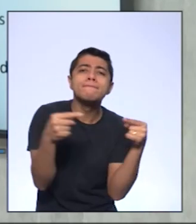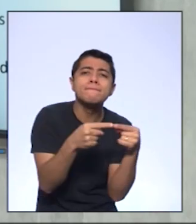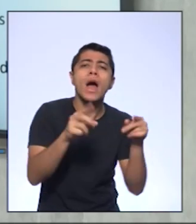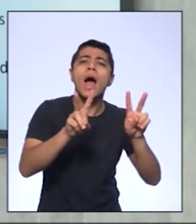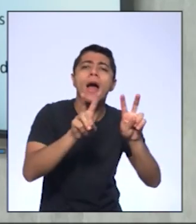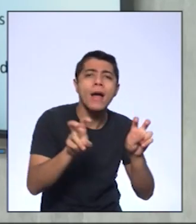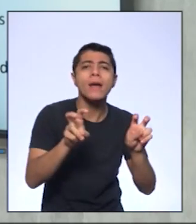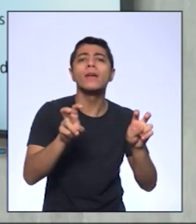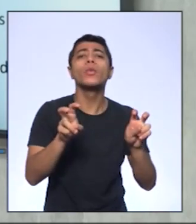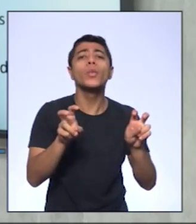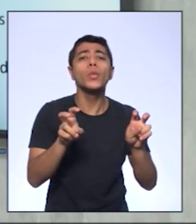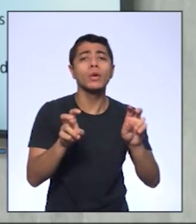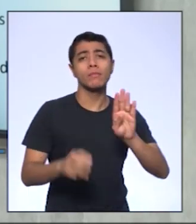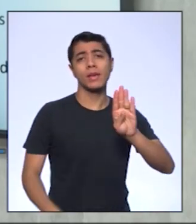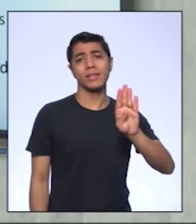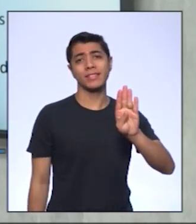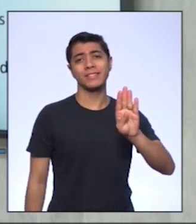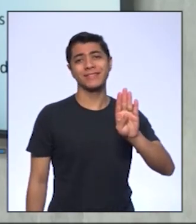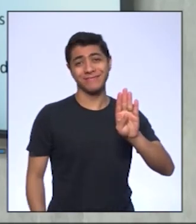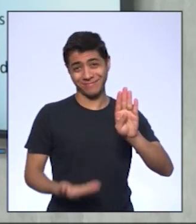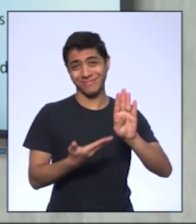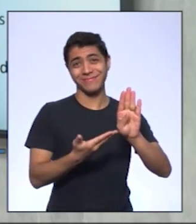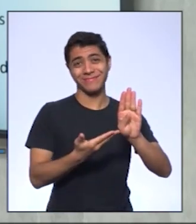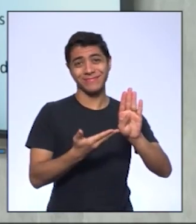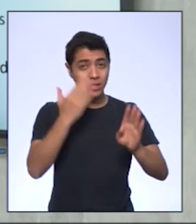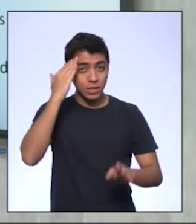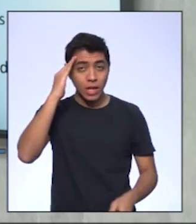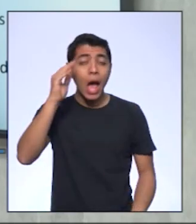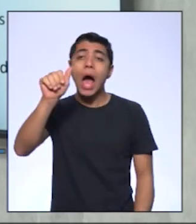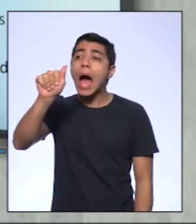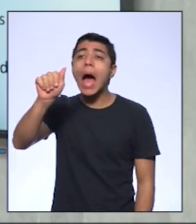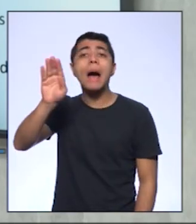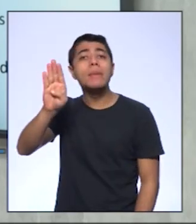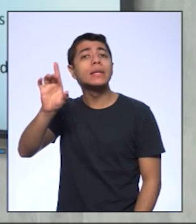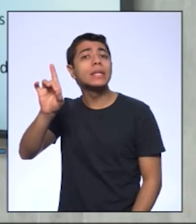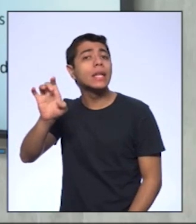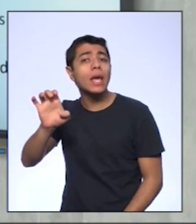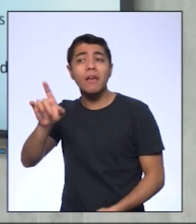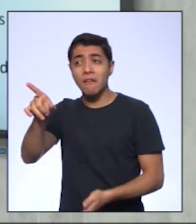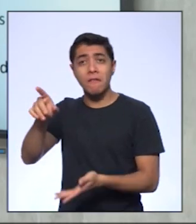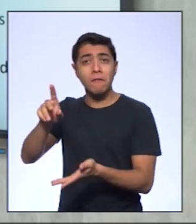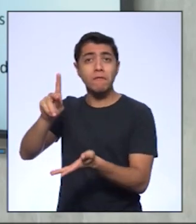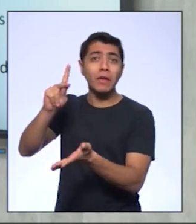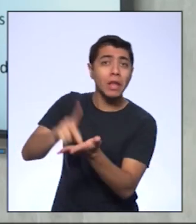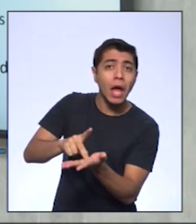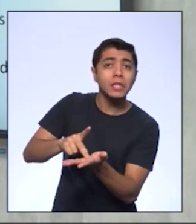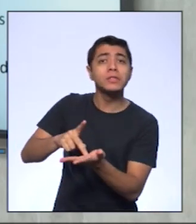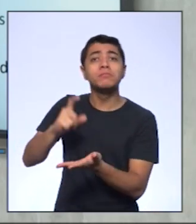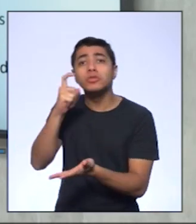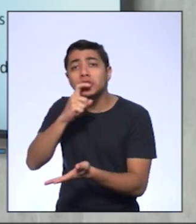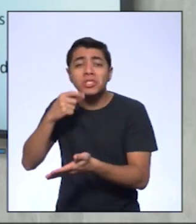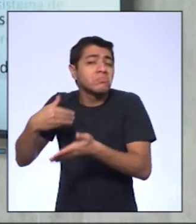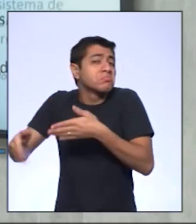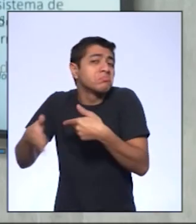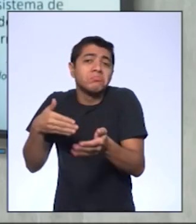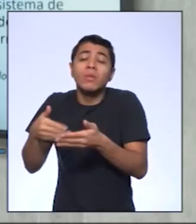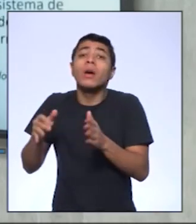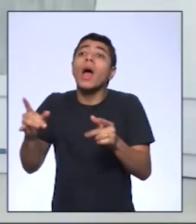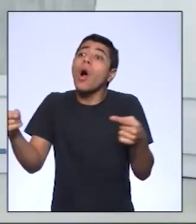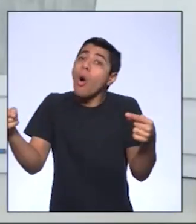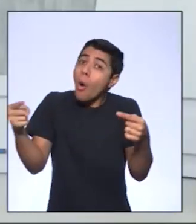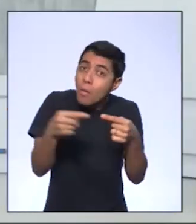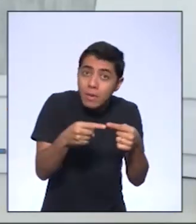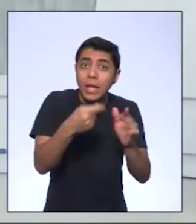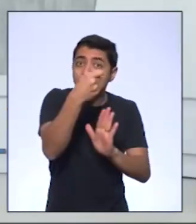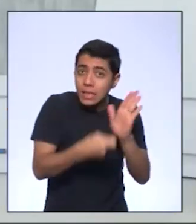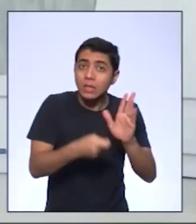ter um conteúdo certo. Ela tem que estar associado ao que o texto está pedindo. Beleza? Beleza? Gente,